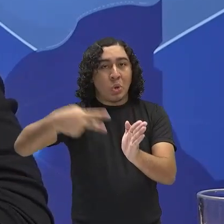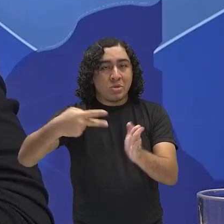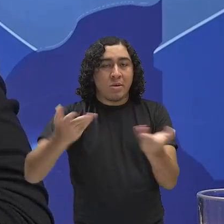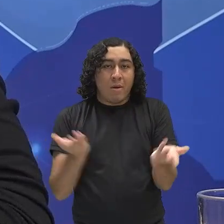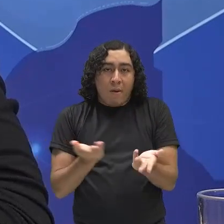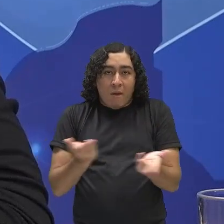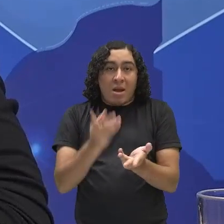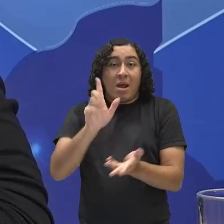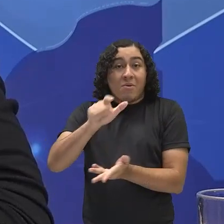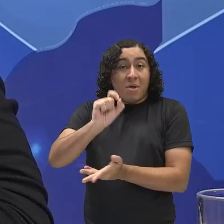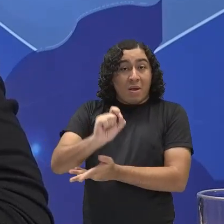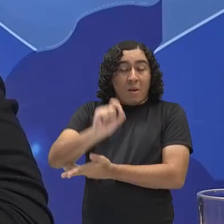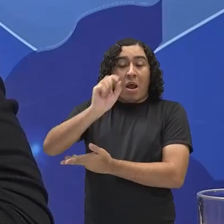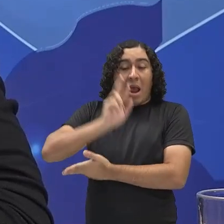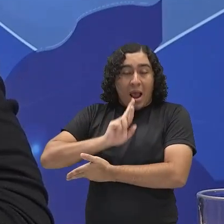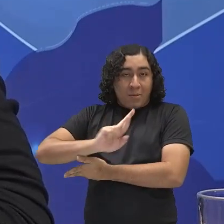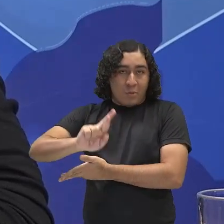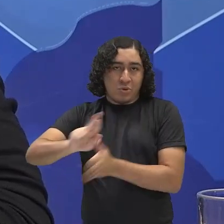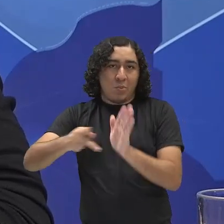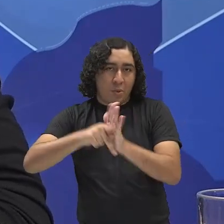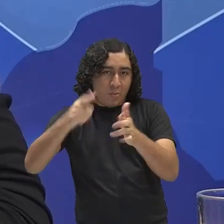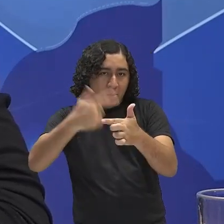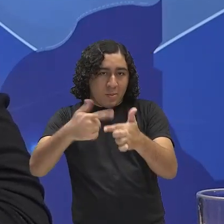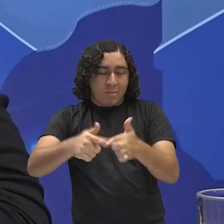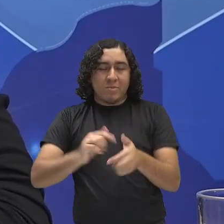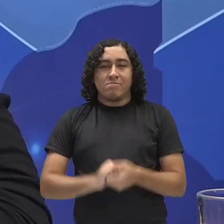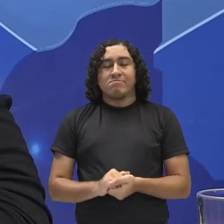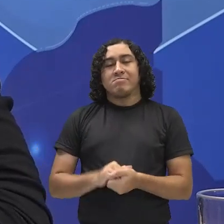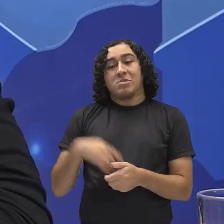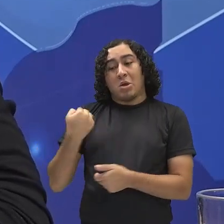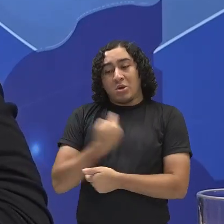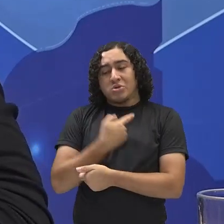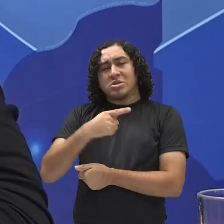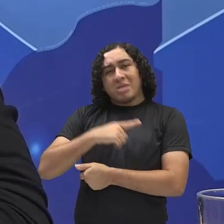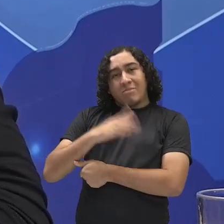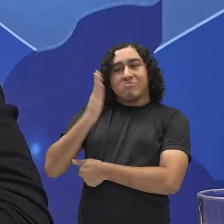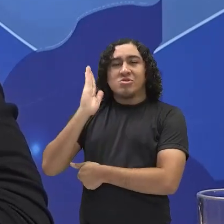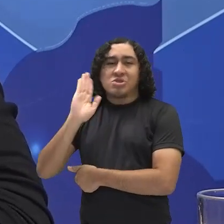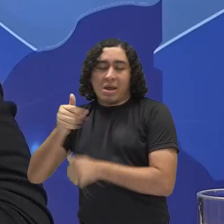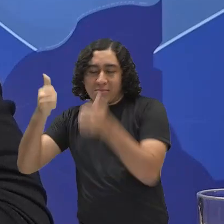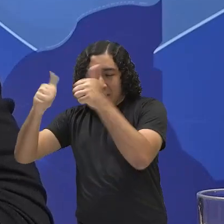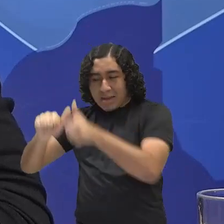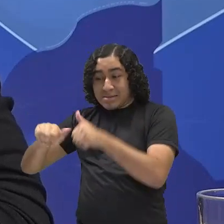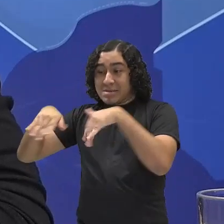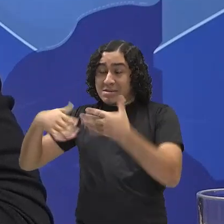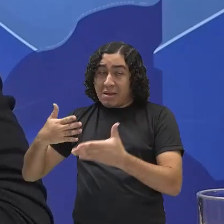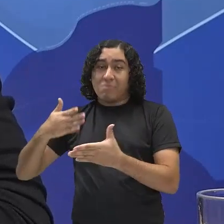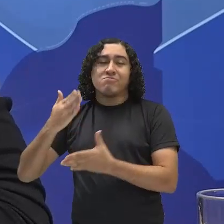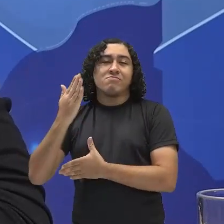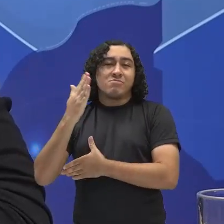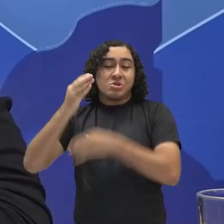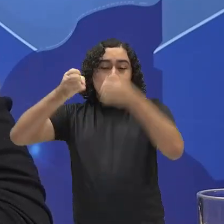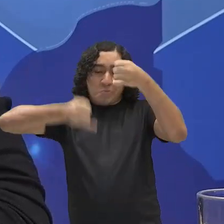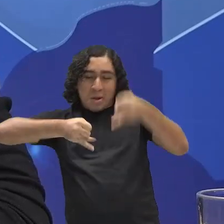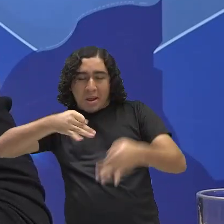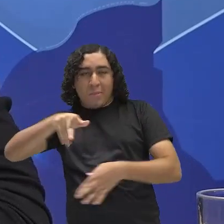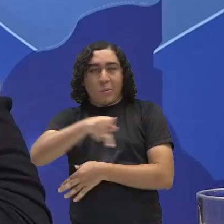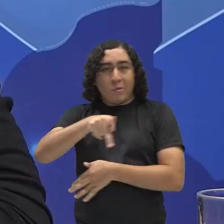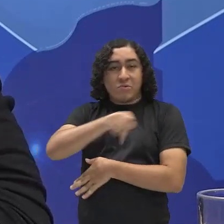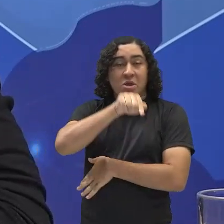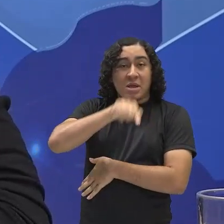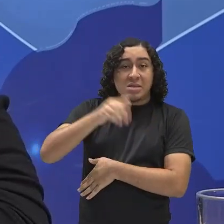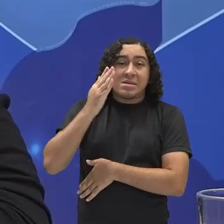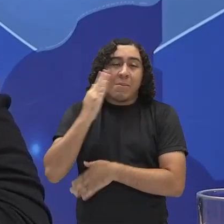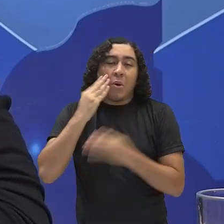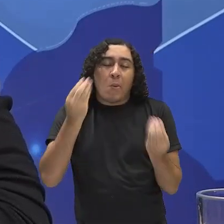correção. Então, nessa parte aqui, a gente vai passar algumas instruções para o professor do que precisa ser feito, se algum cabo precisa ser trocado